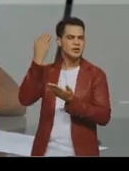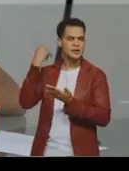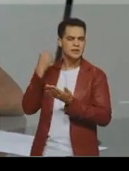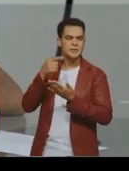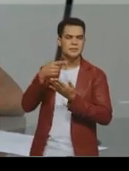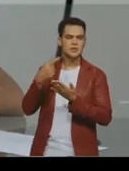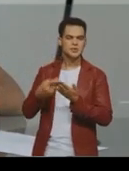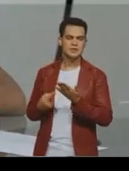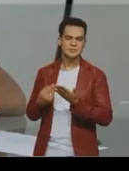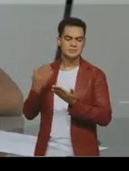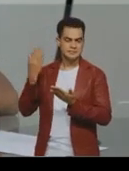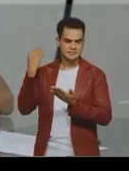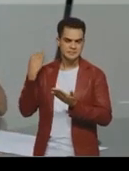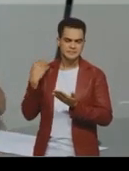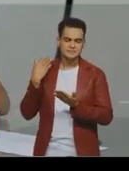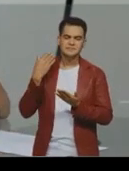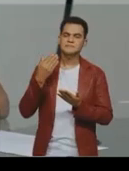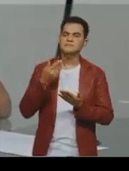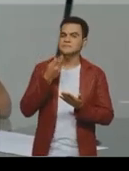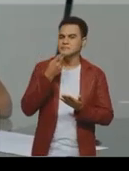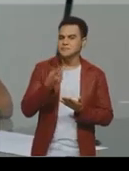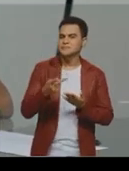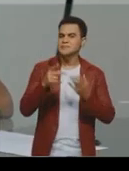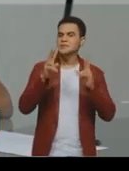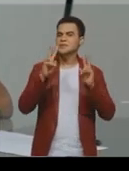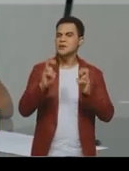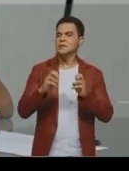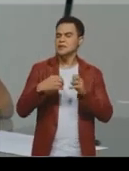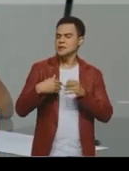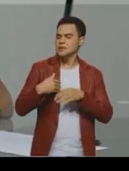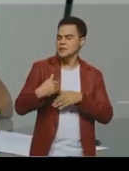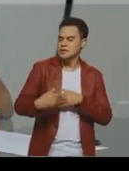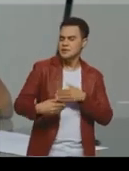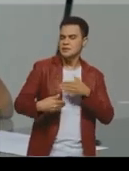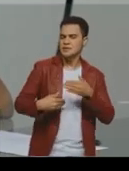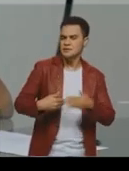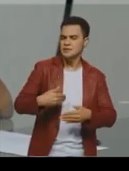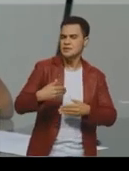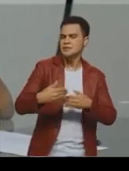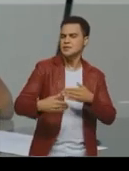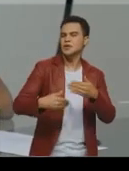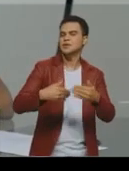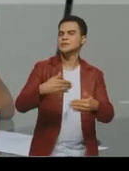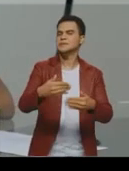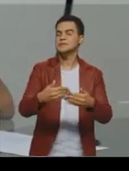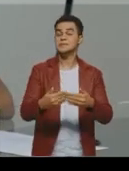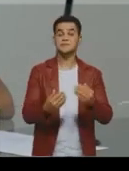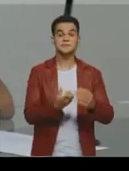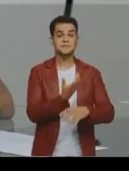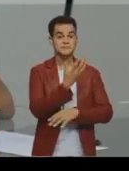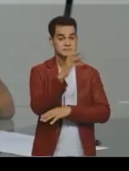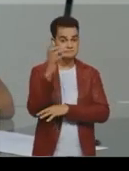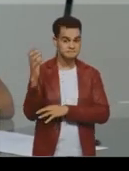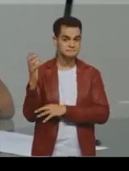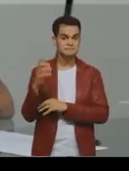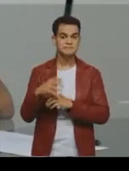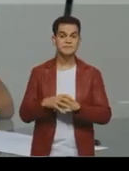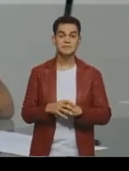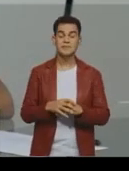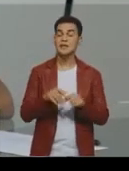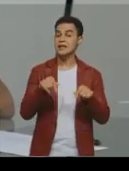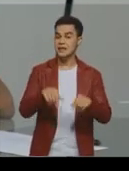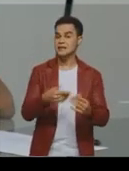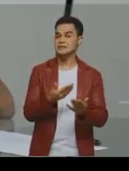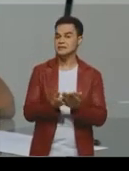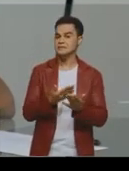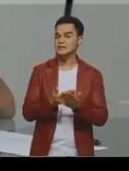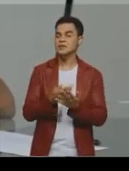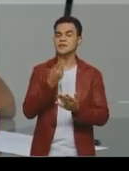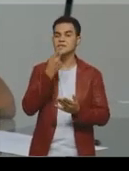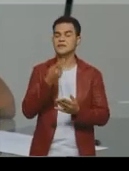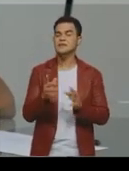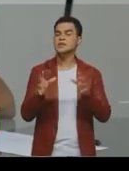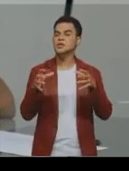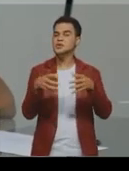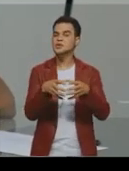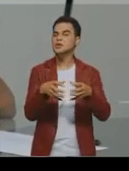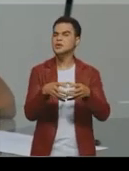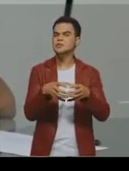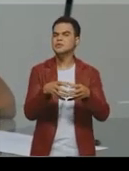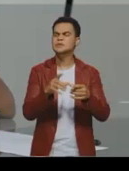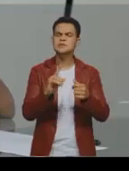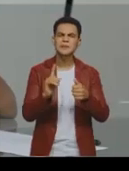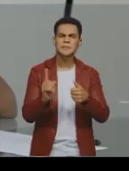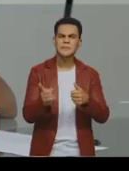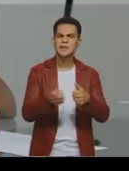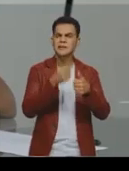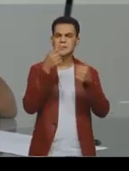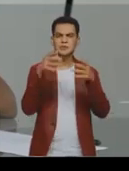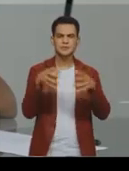gente falou sobre, né, origem e evolução das plantas. E nessa aula tratamos das briófitas, né, os primeiros grupos, então,